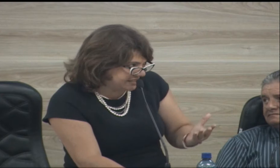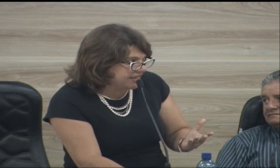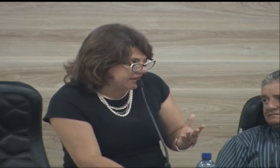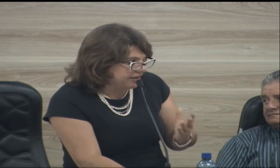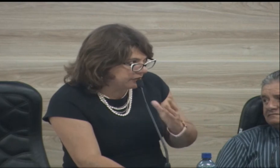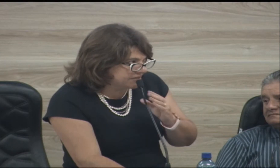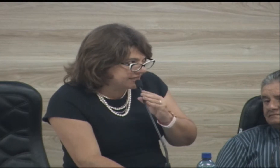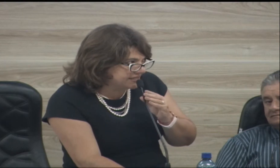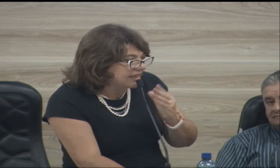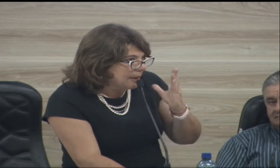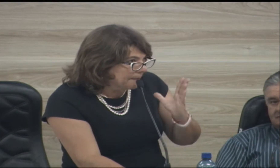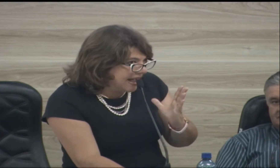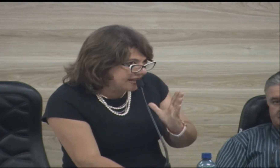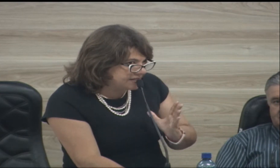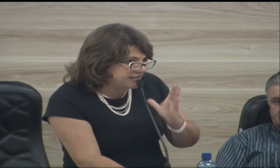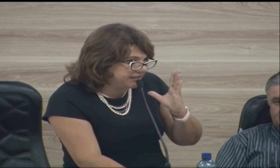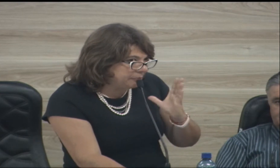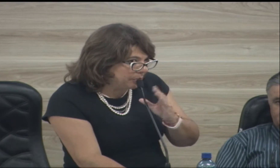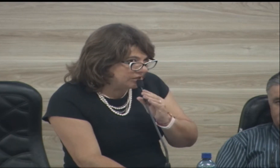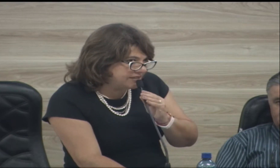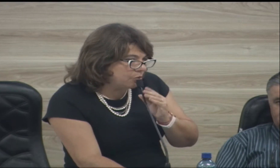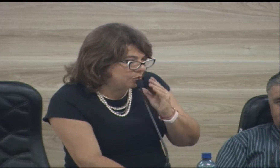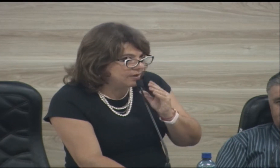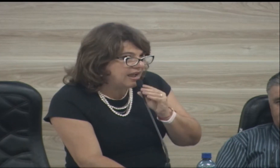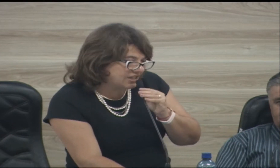tem que ser, vamos dizer assim, mas que de